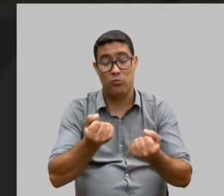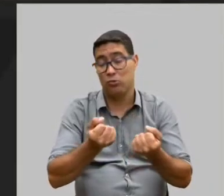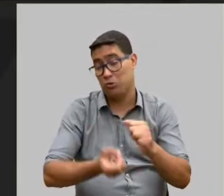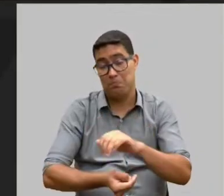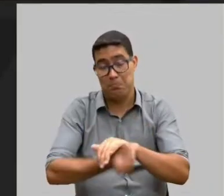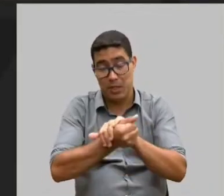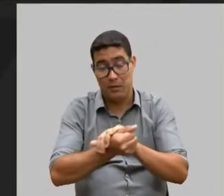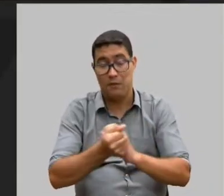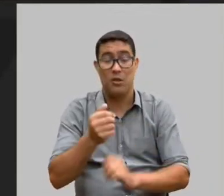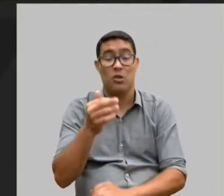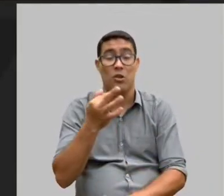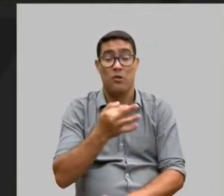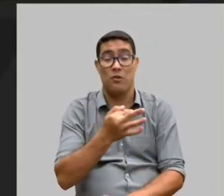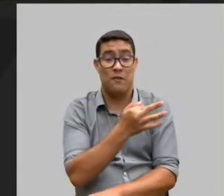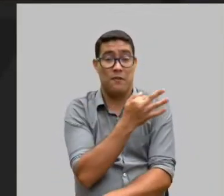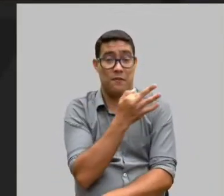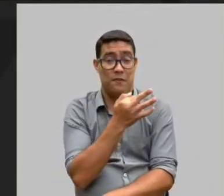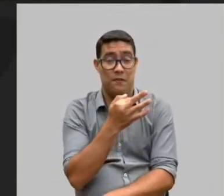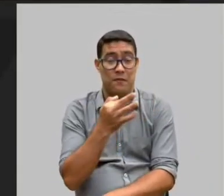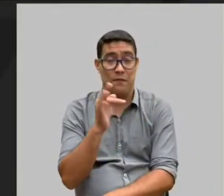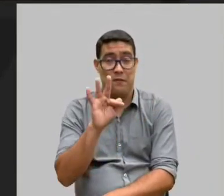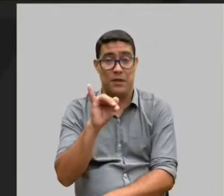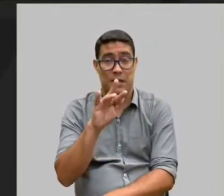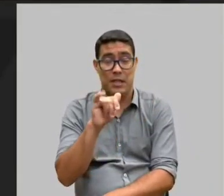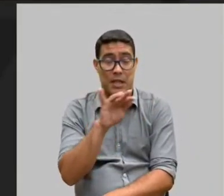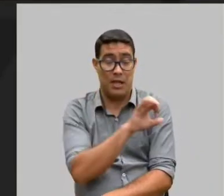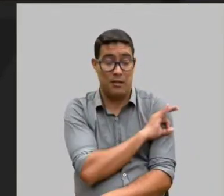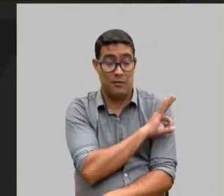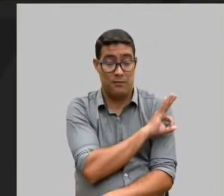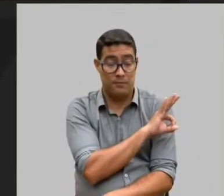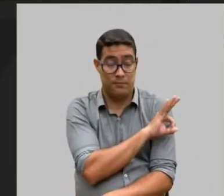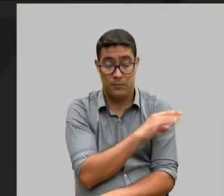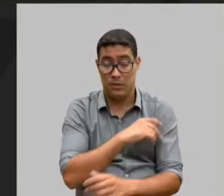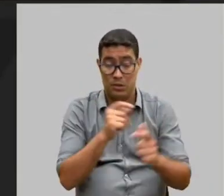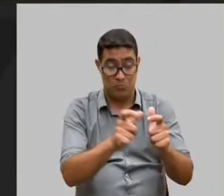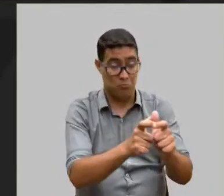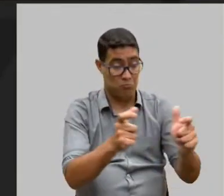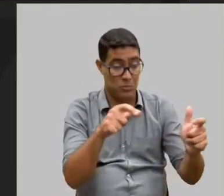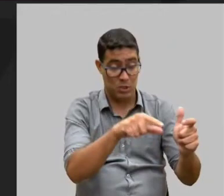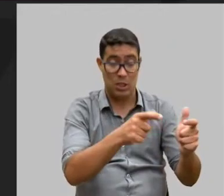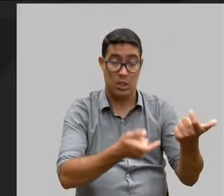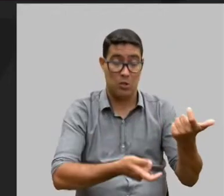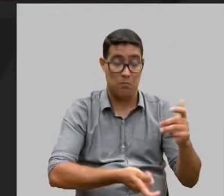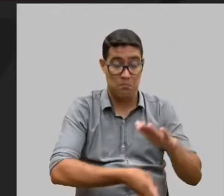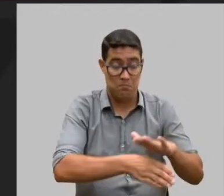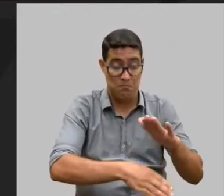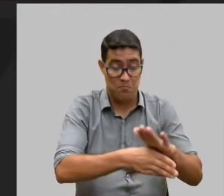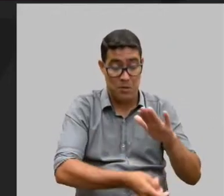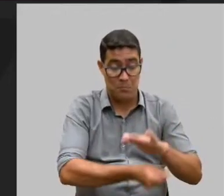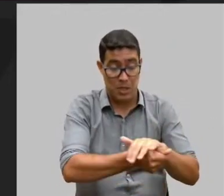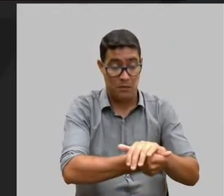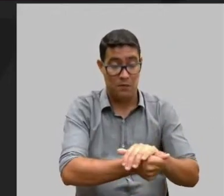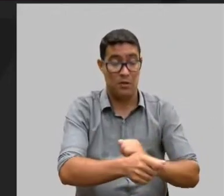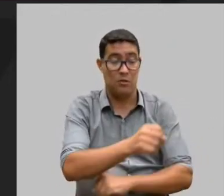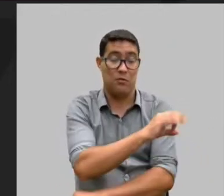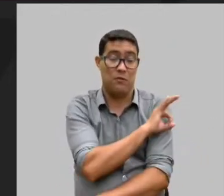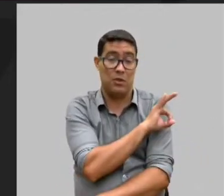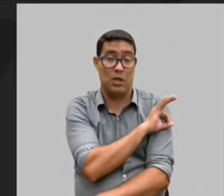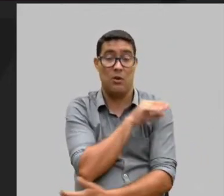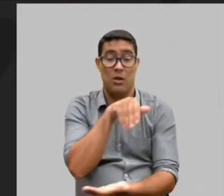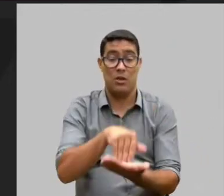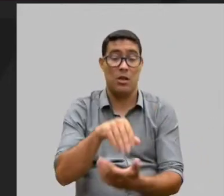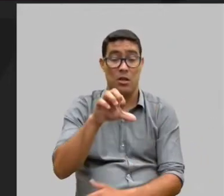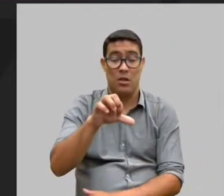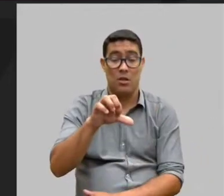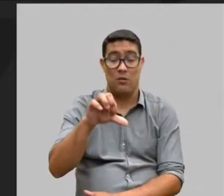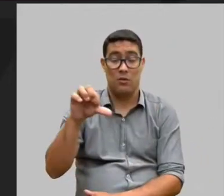2028 quando ele já tá longe daqui el tá aumentando o benefício fiscal existe lá na LD aumento Ben até 2018 vai ter um aumento você vê lá o crescimento